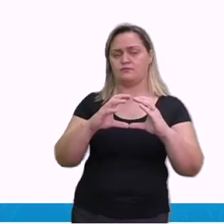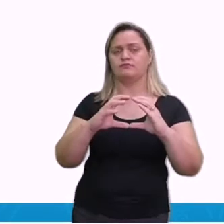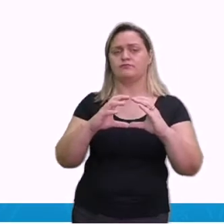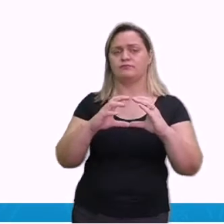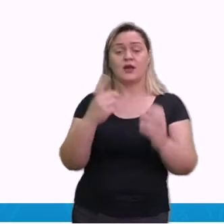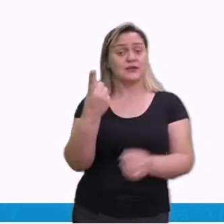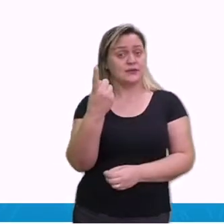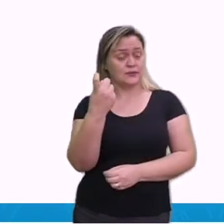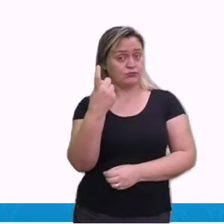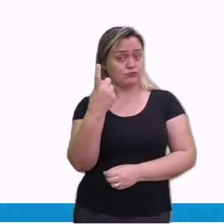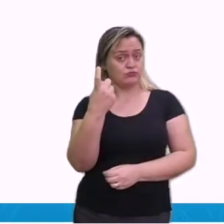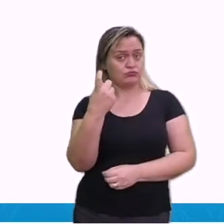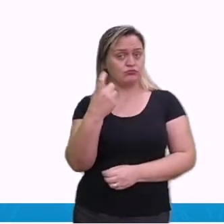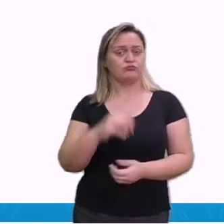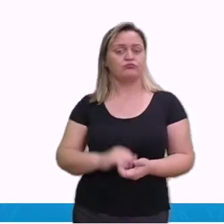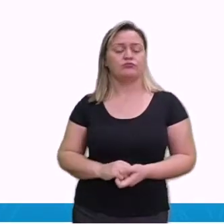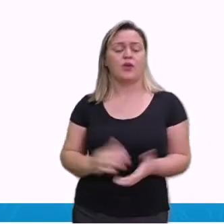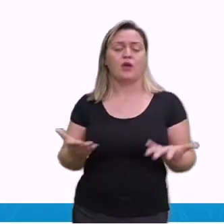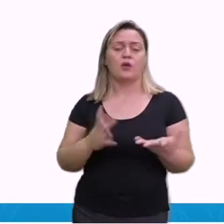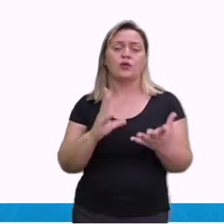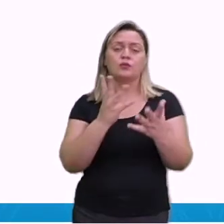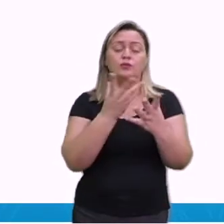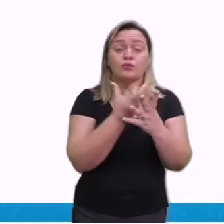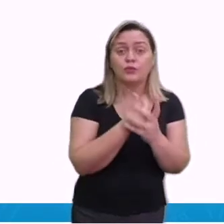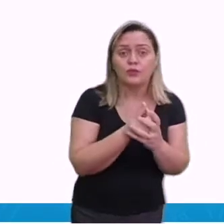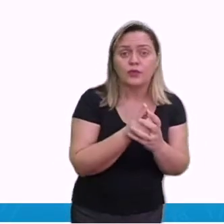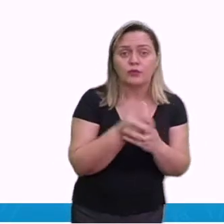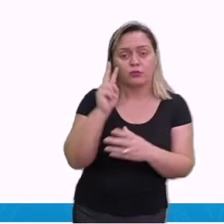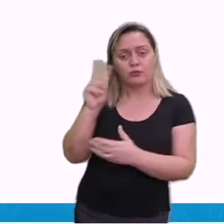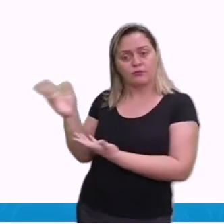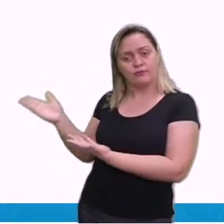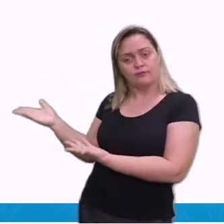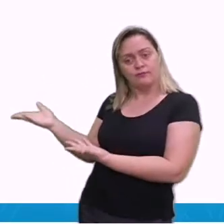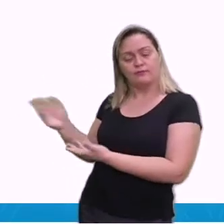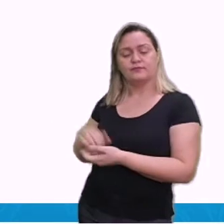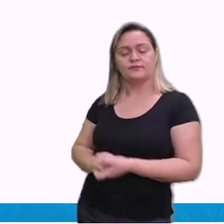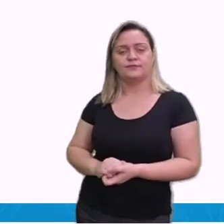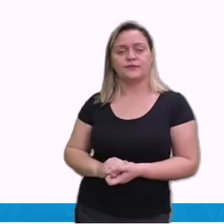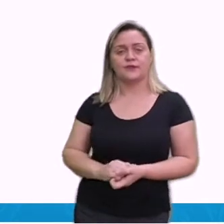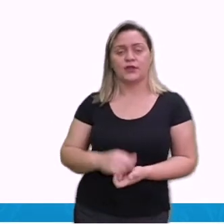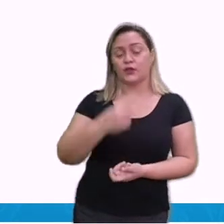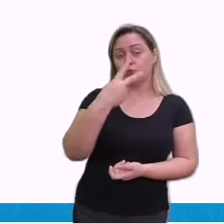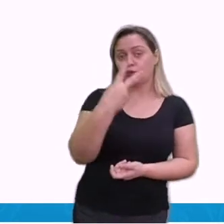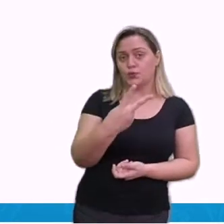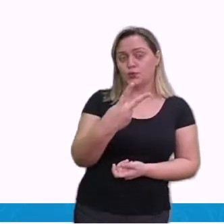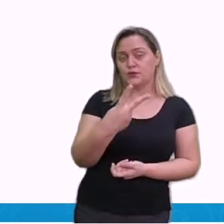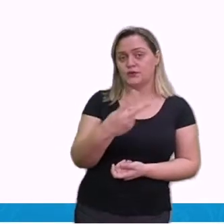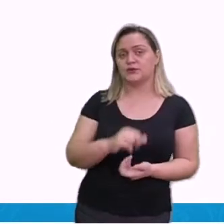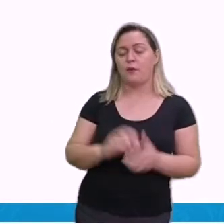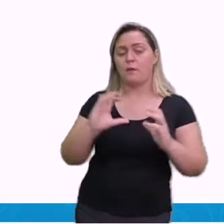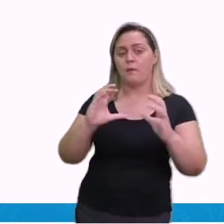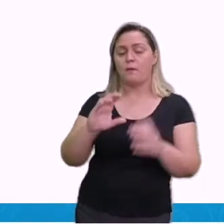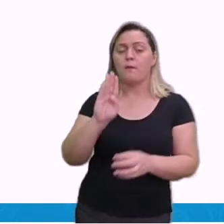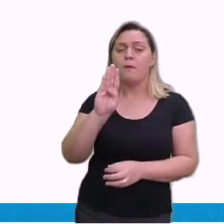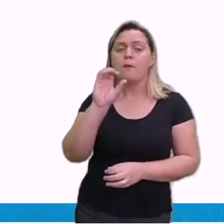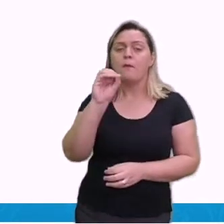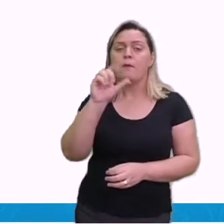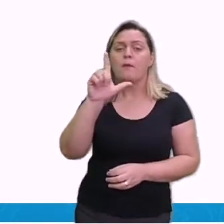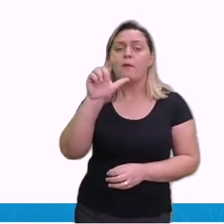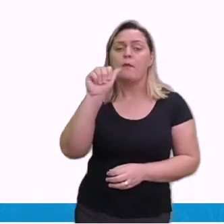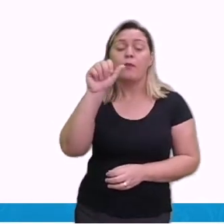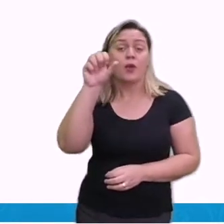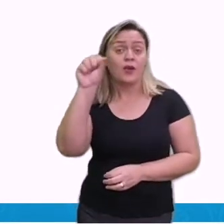somente uma. E no plural eu já tenho duas ou mais quantidades, né? Então, olha só, como